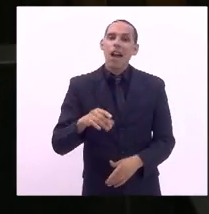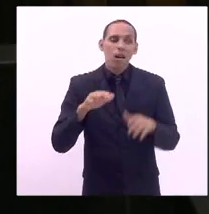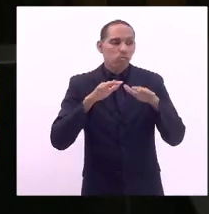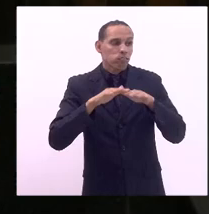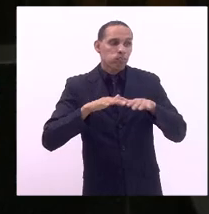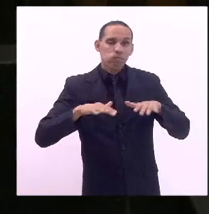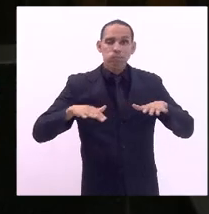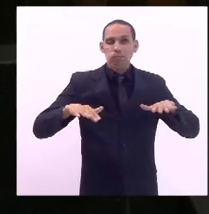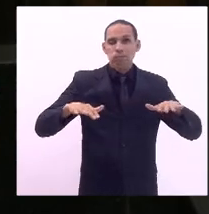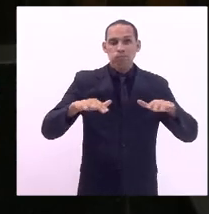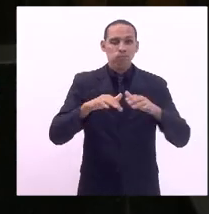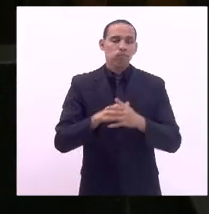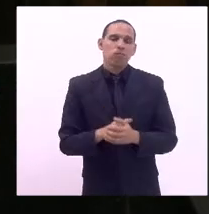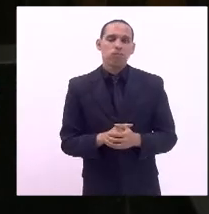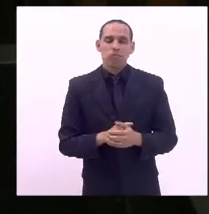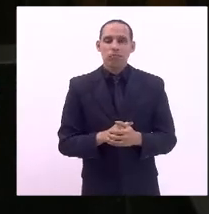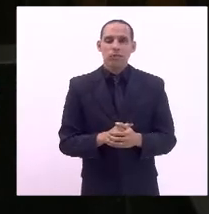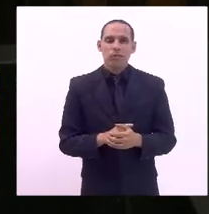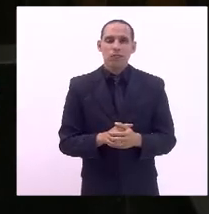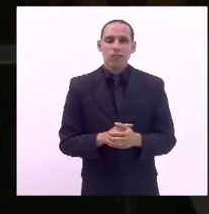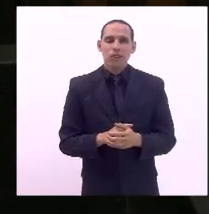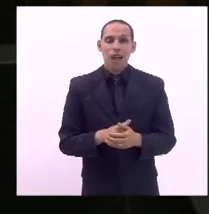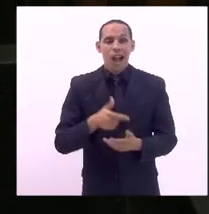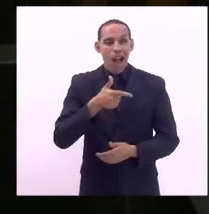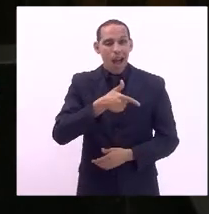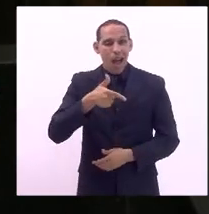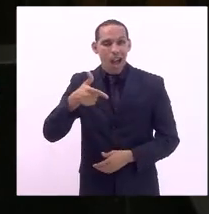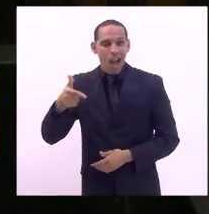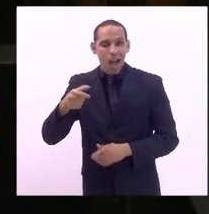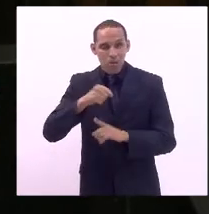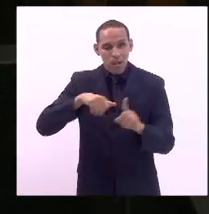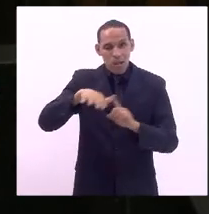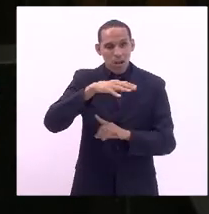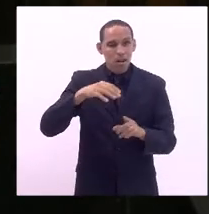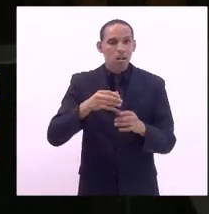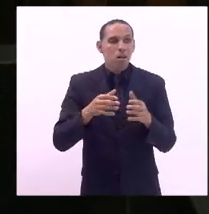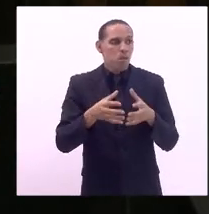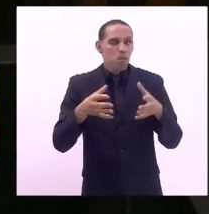geral do aumento da circulação de armas na sociedade.